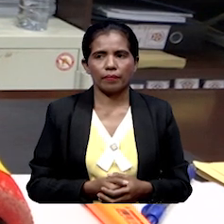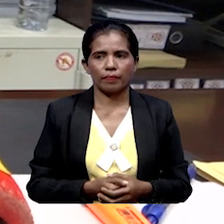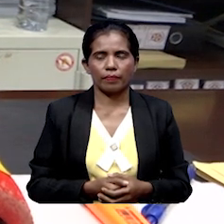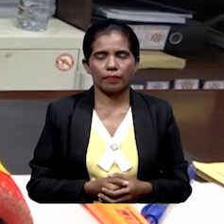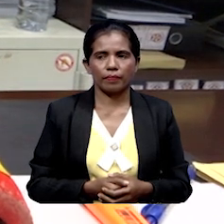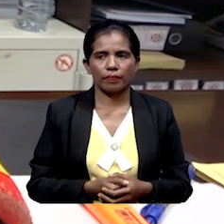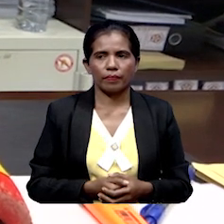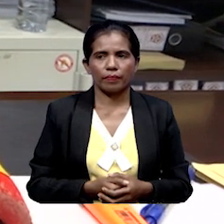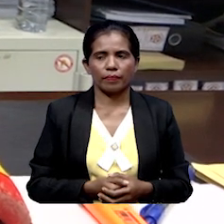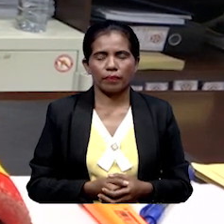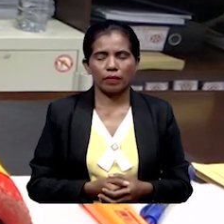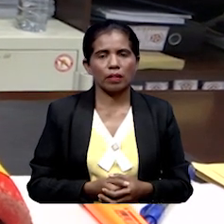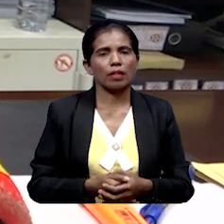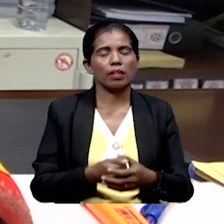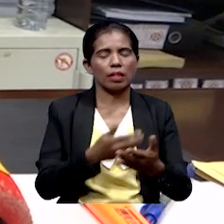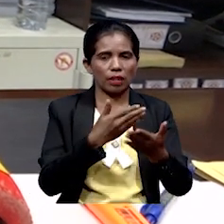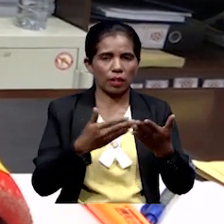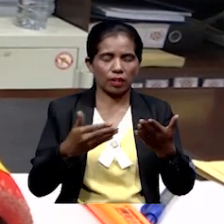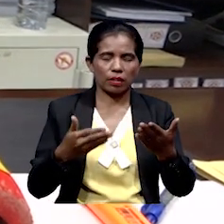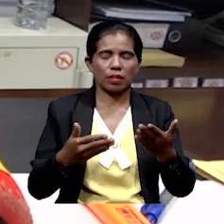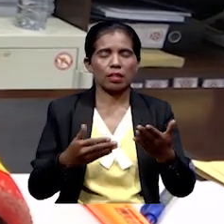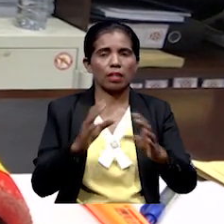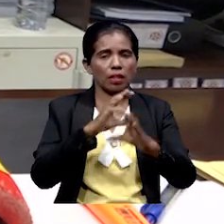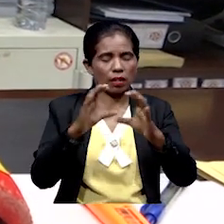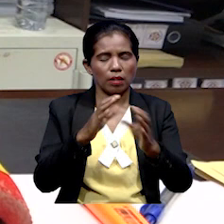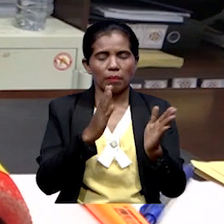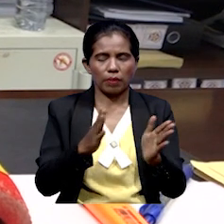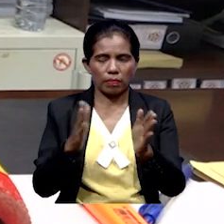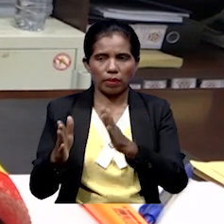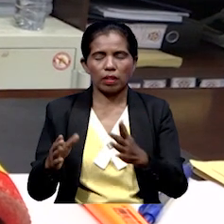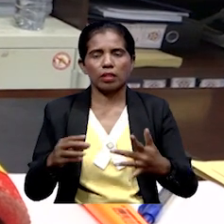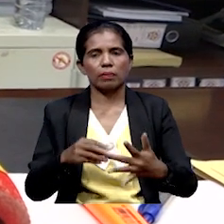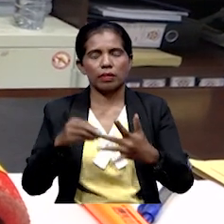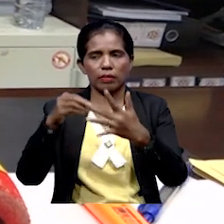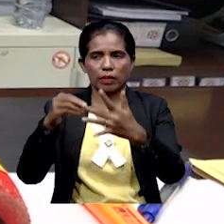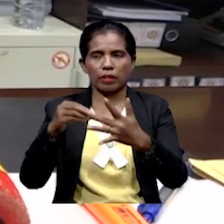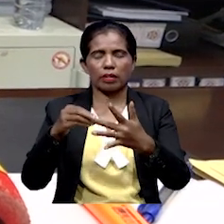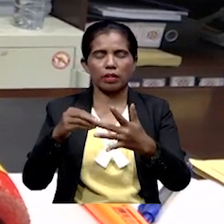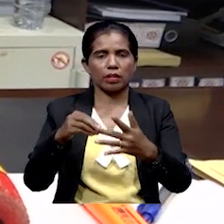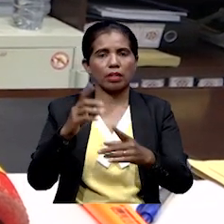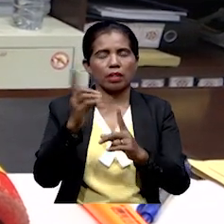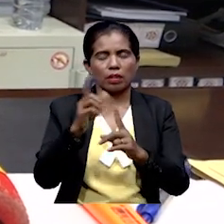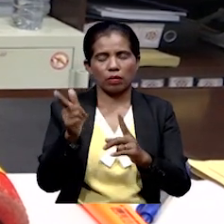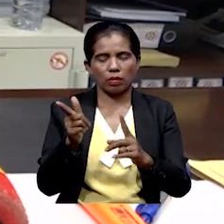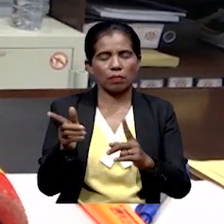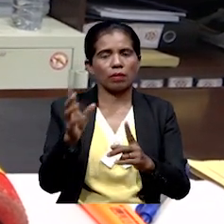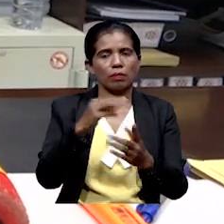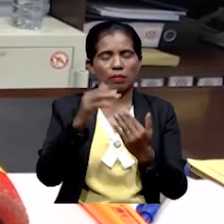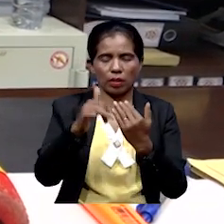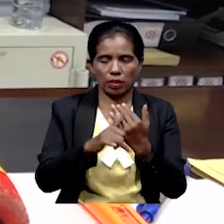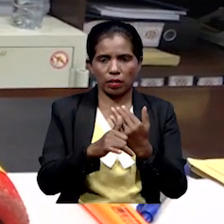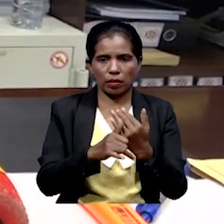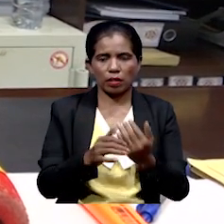viaturas nebe preparado para 20 de maio, específico para atender VVIP, VIP